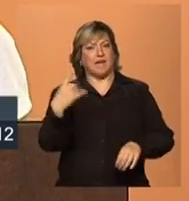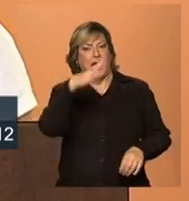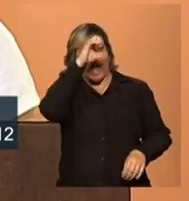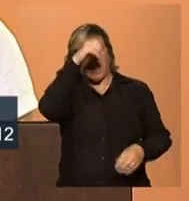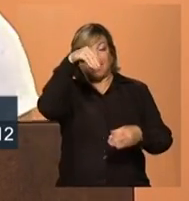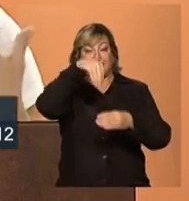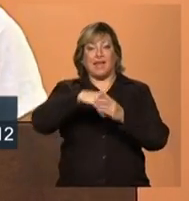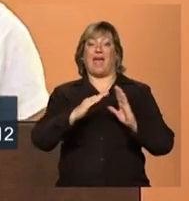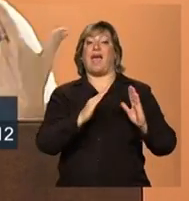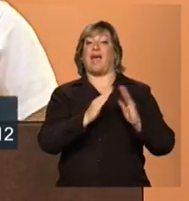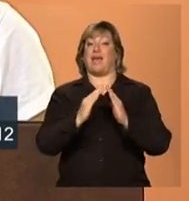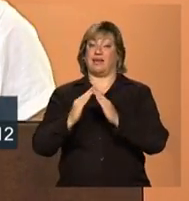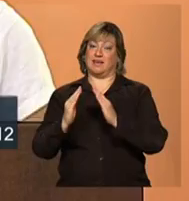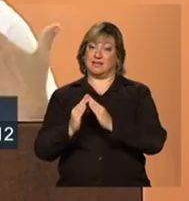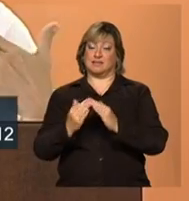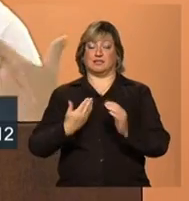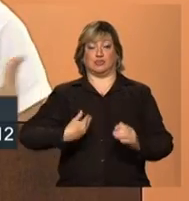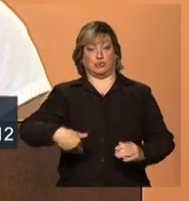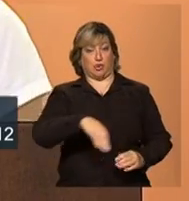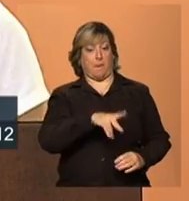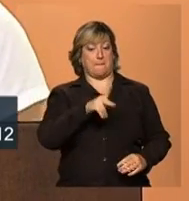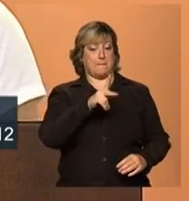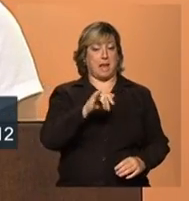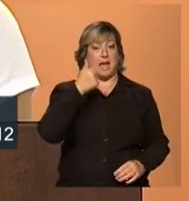nossas casas. Nós, como pais,